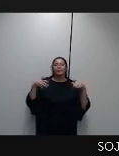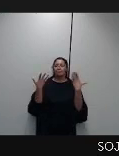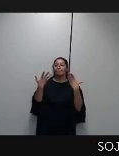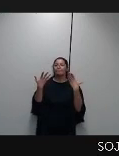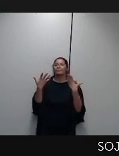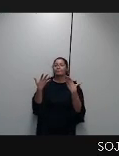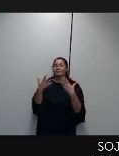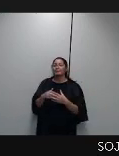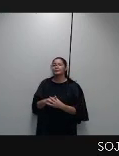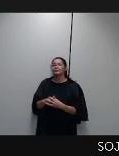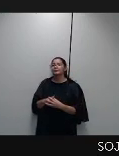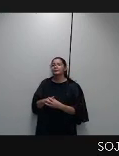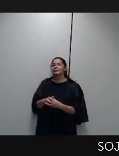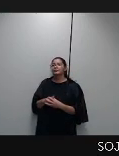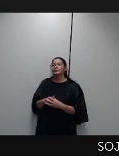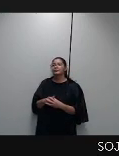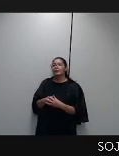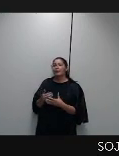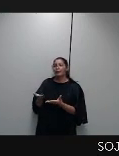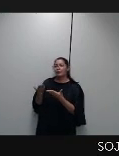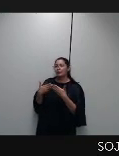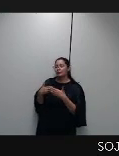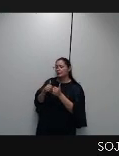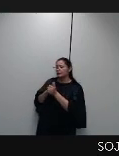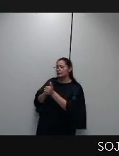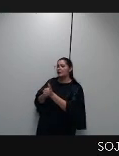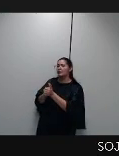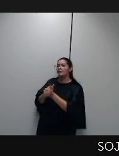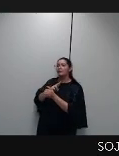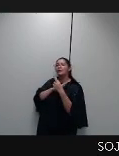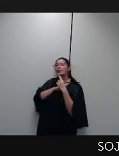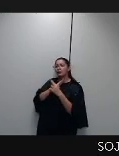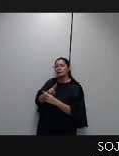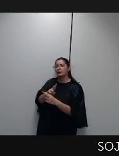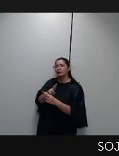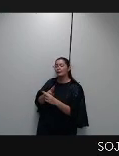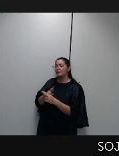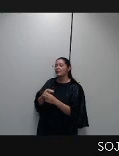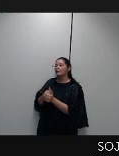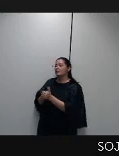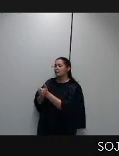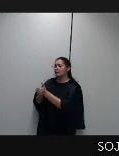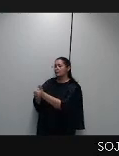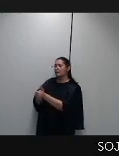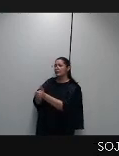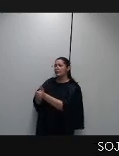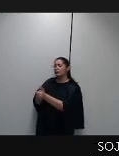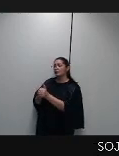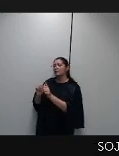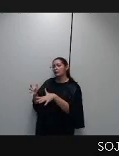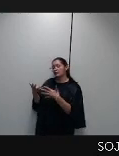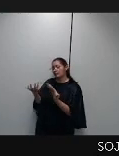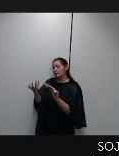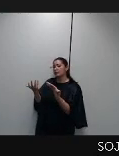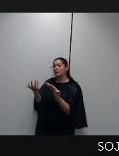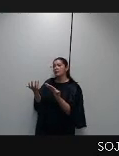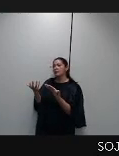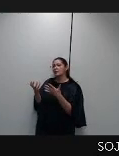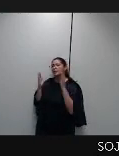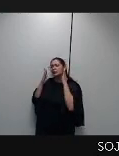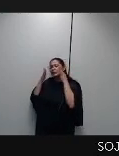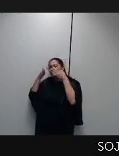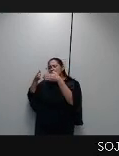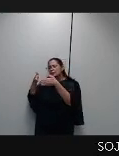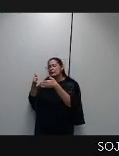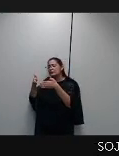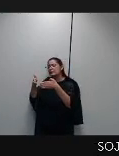também vou pedir vênia ao relator e ao menisco Quina para acompanhar a divergência que foi inaugurada chamando atenção que nesse caso